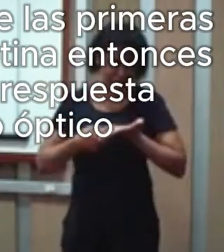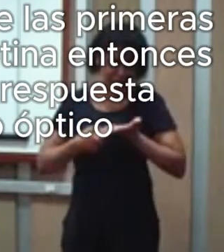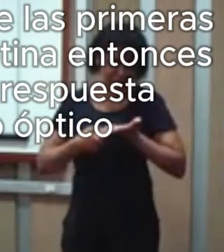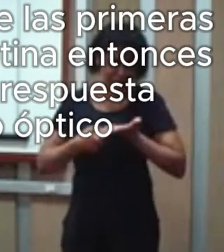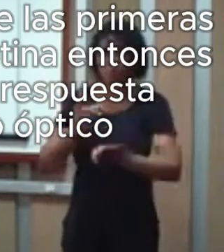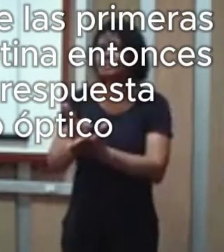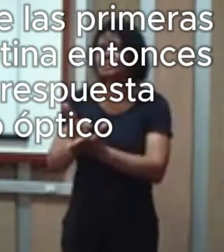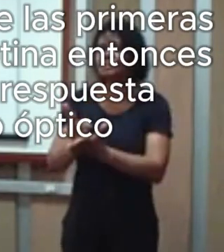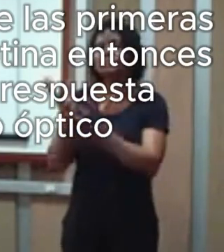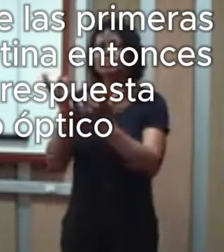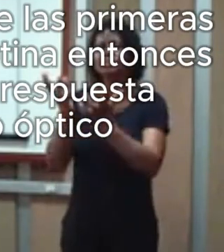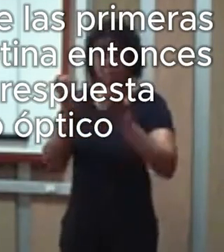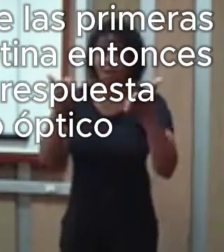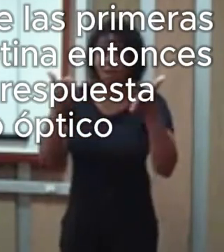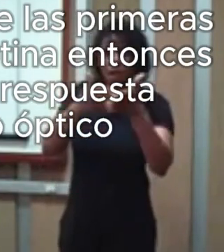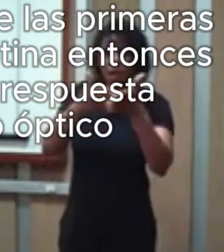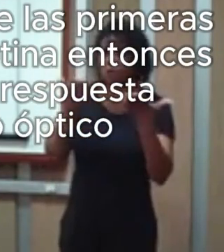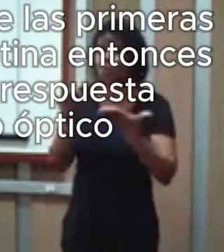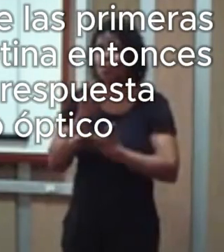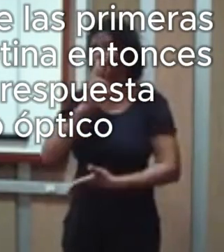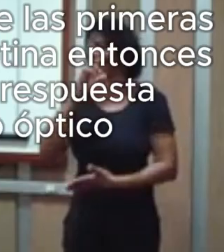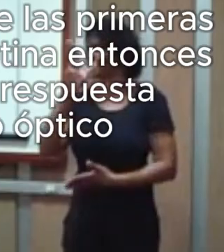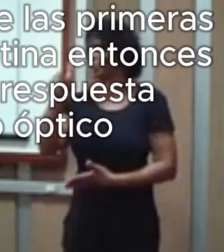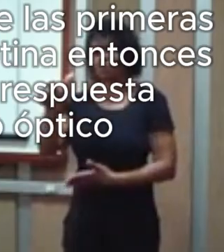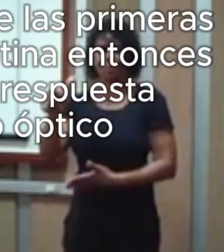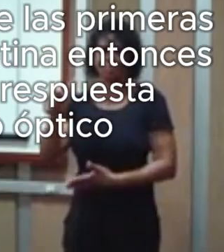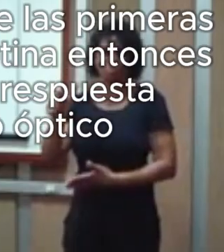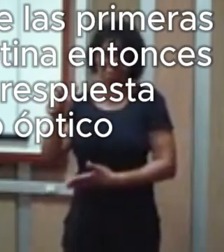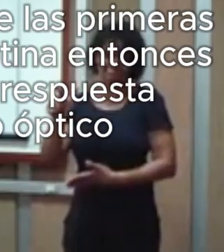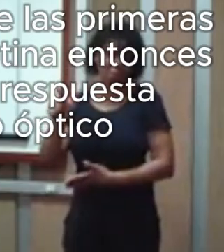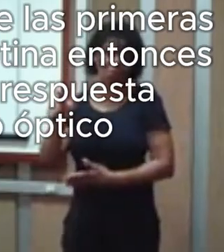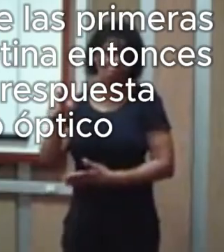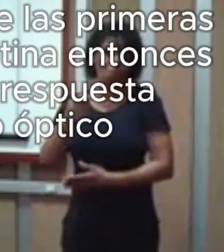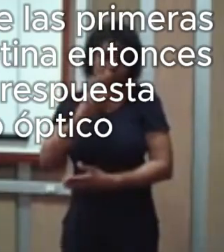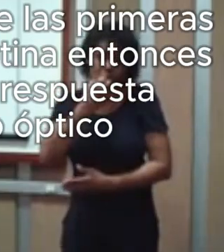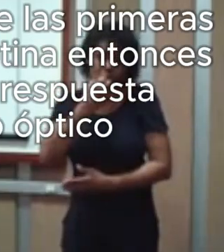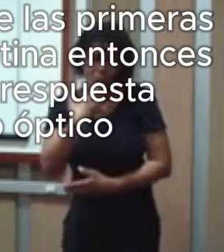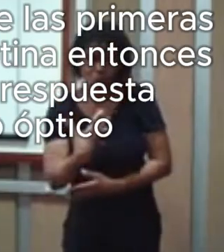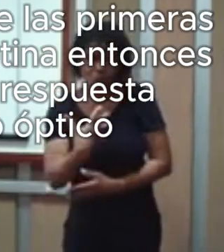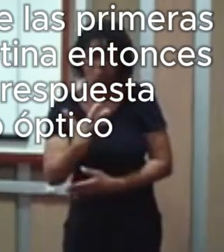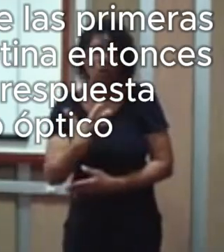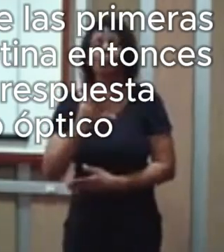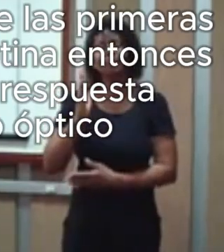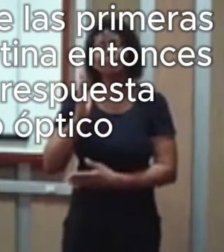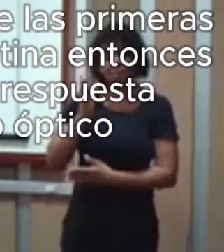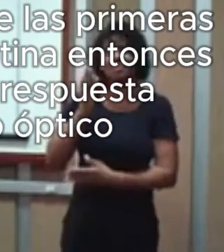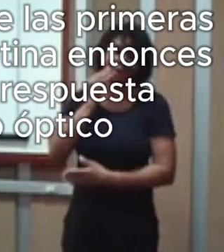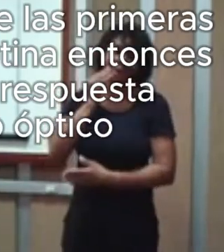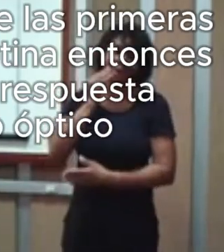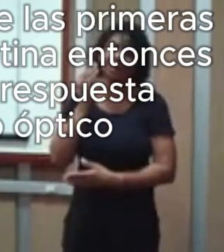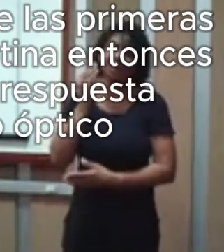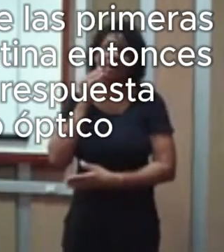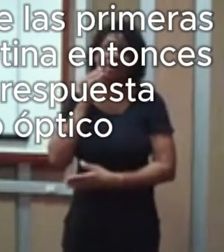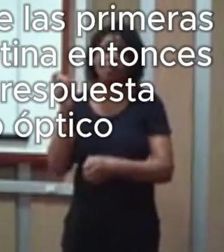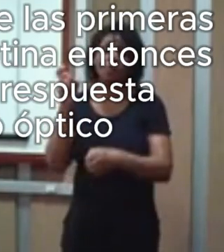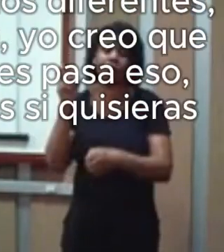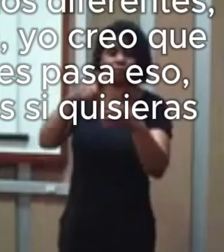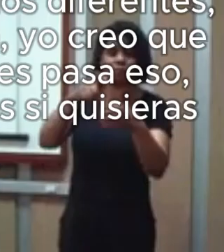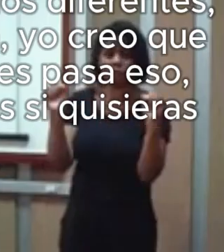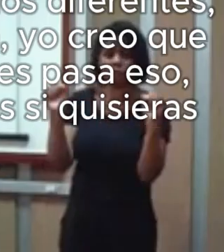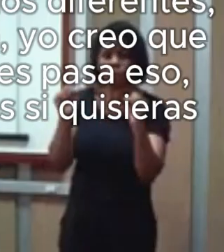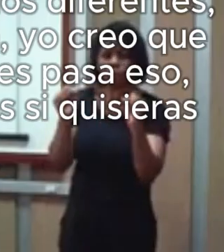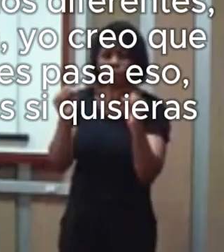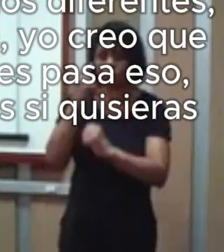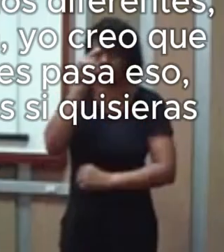sempre quis, até hoje não tem uma resposta positiva. A gente já tentou, tanto para regeneração de nervo óptico, quanto